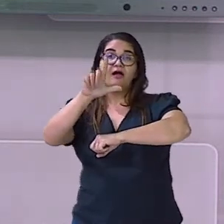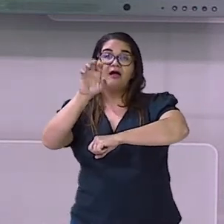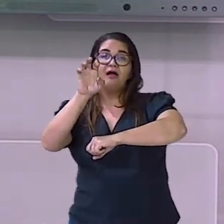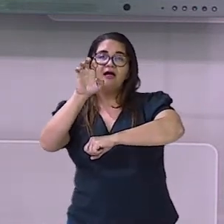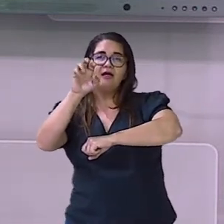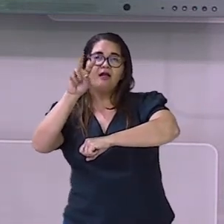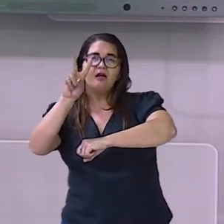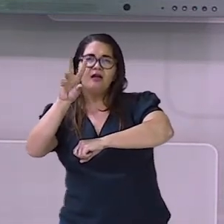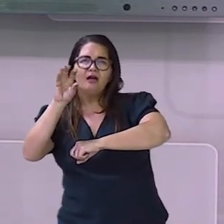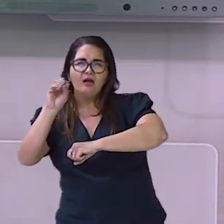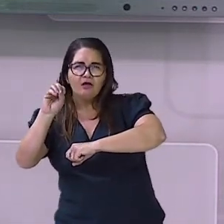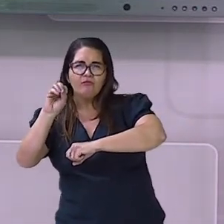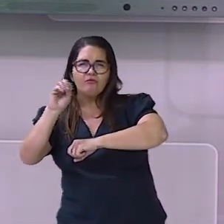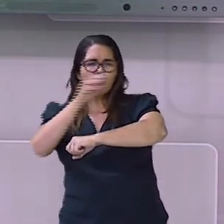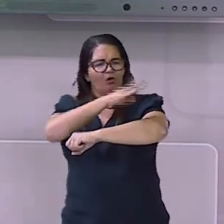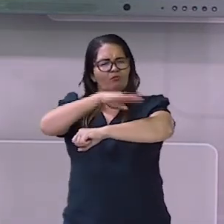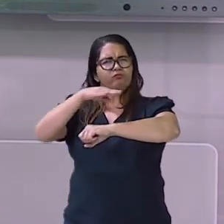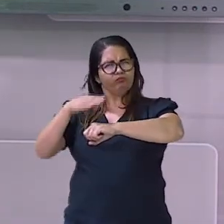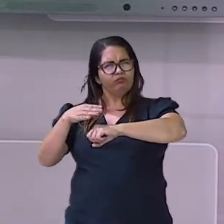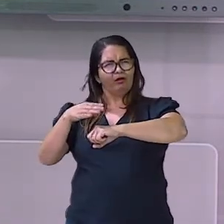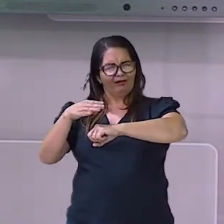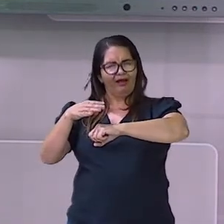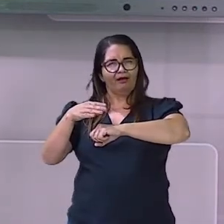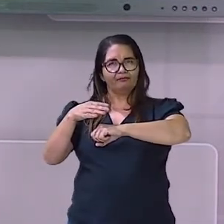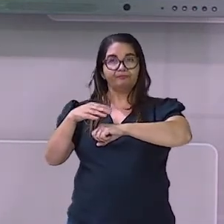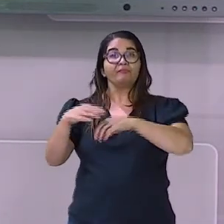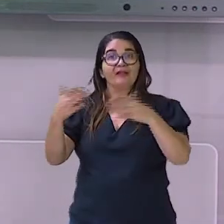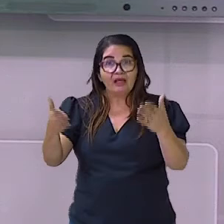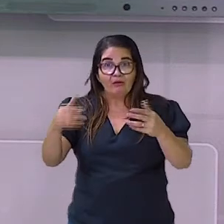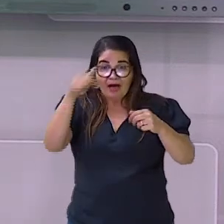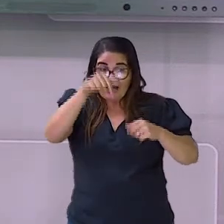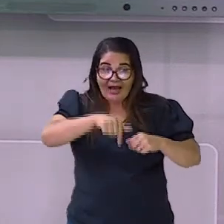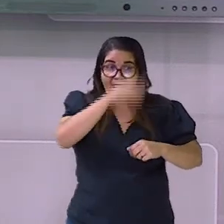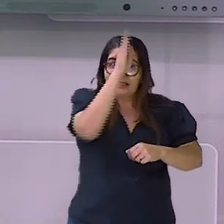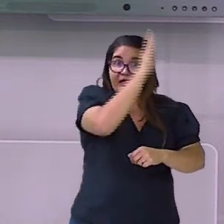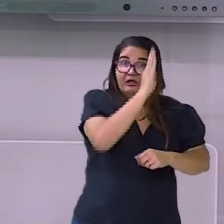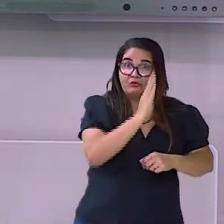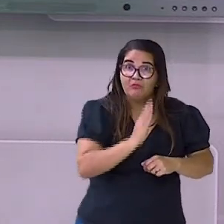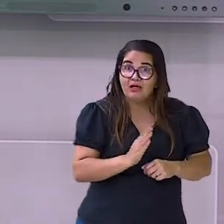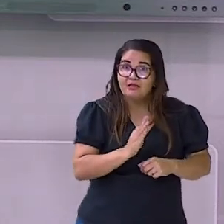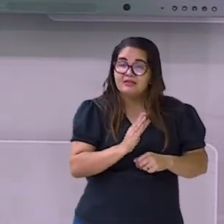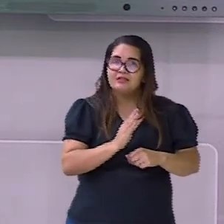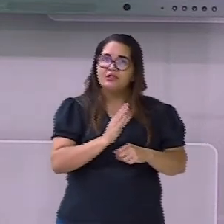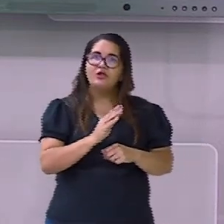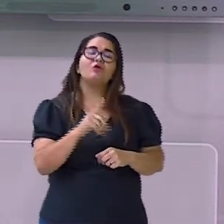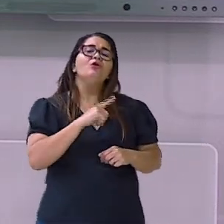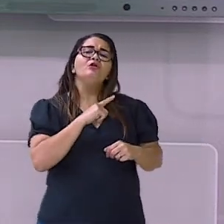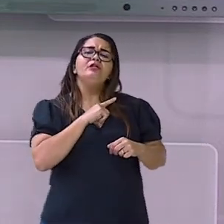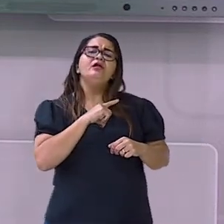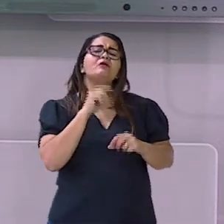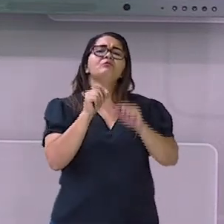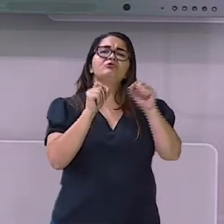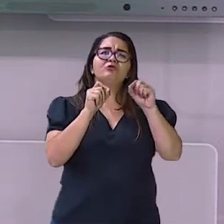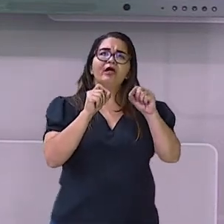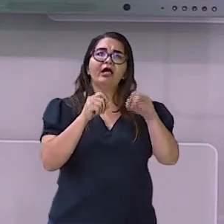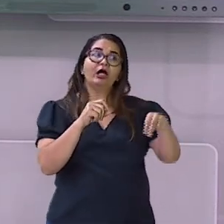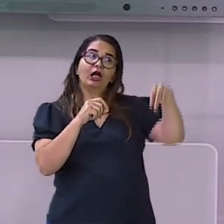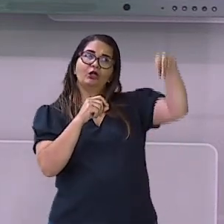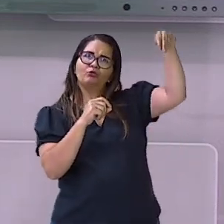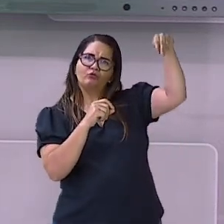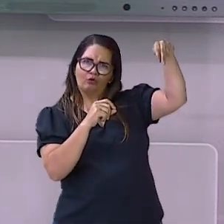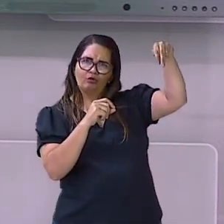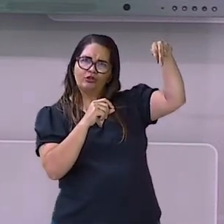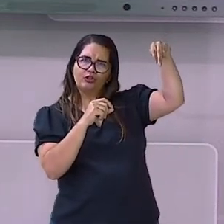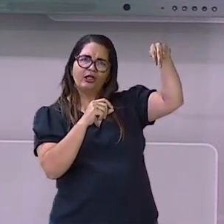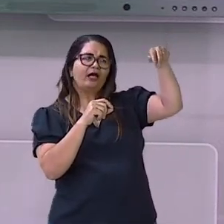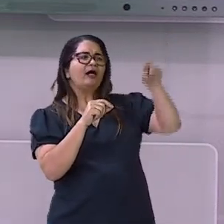que no litoral nordestino nós temos o quê? O planalto, com aproximadamente, um planalto até alto,